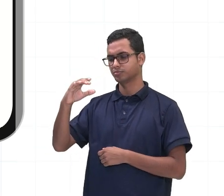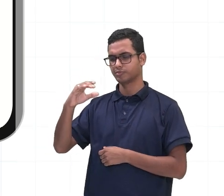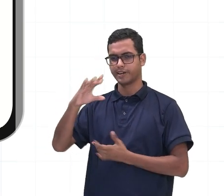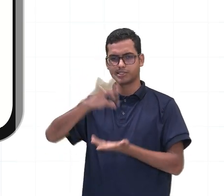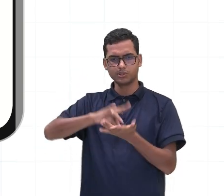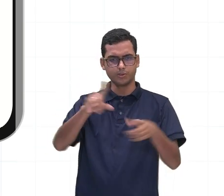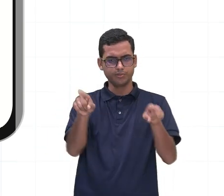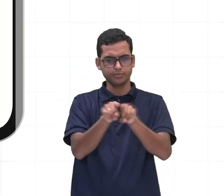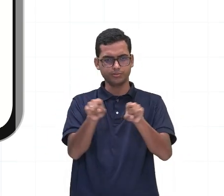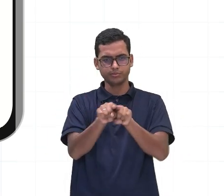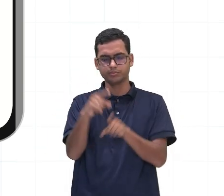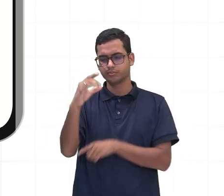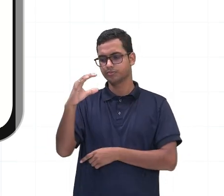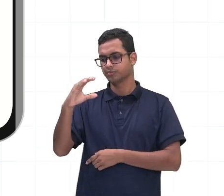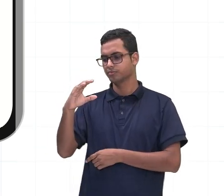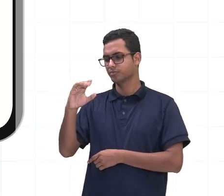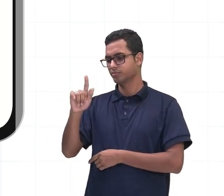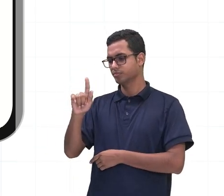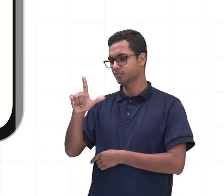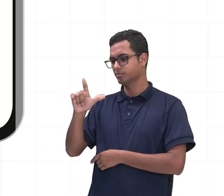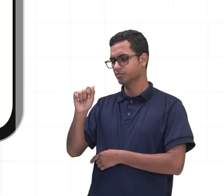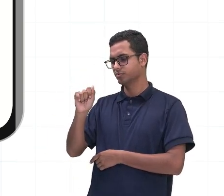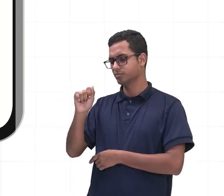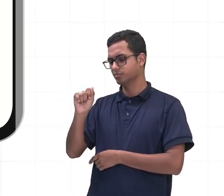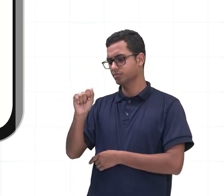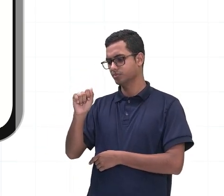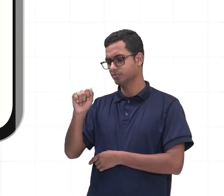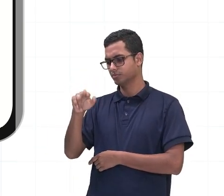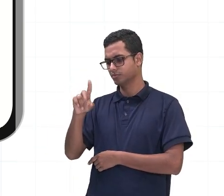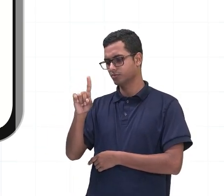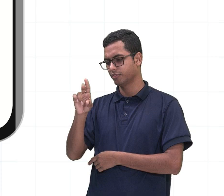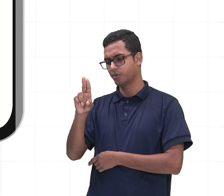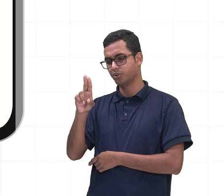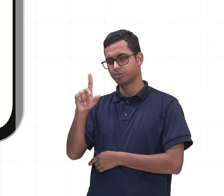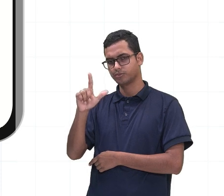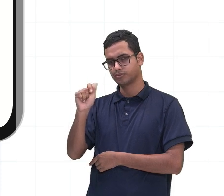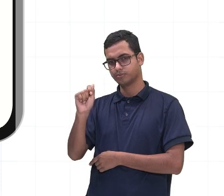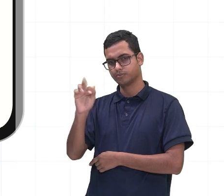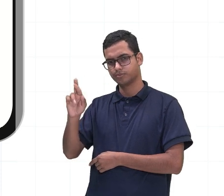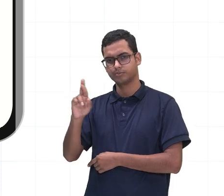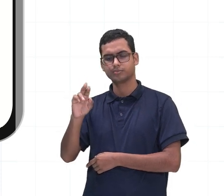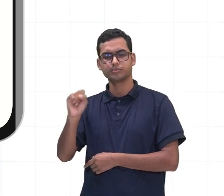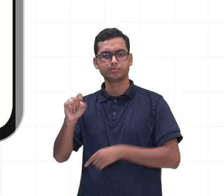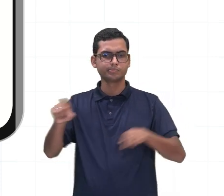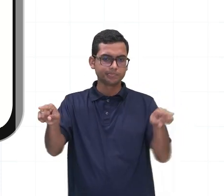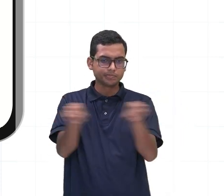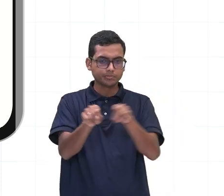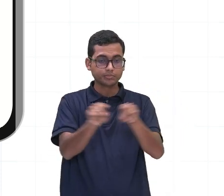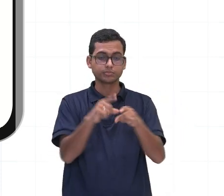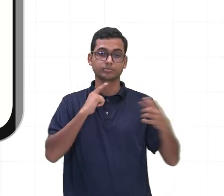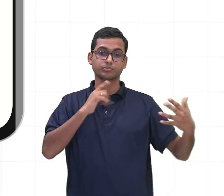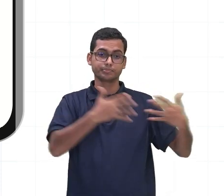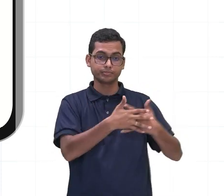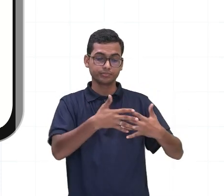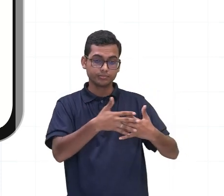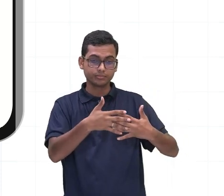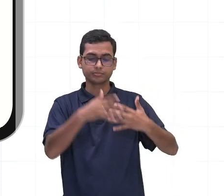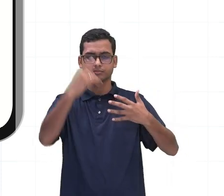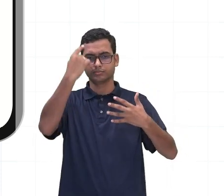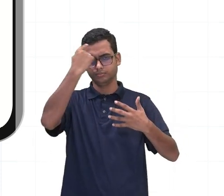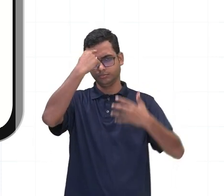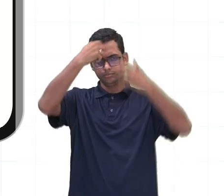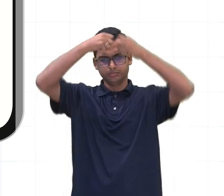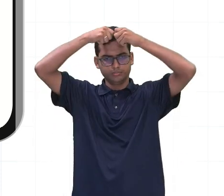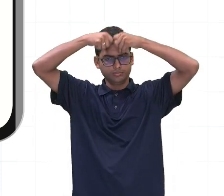um quadro que mostra para a gente os 4 tipos de tecido. A gente observa aí tecido nervoso, epitelial,